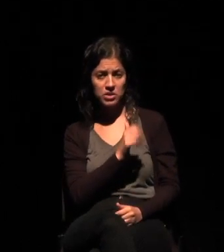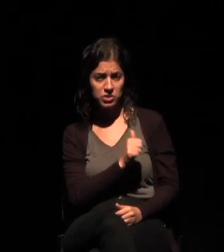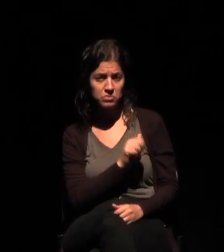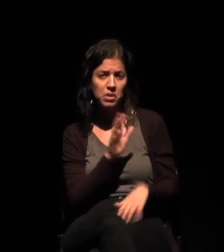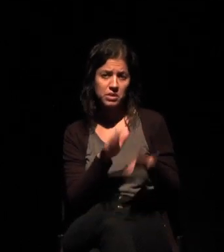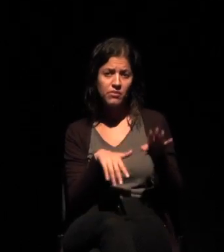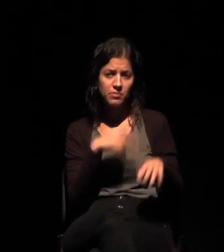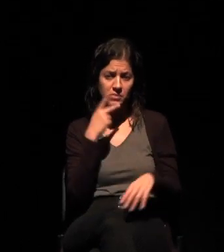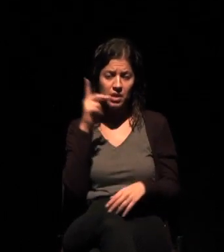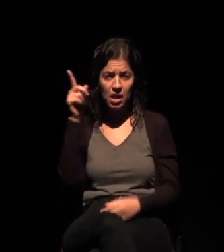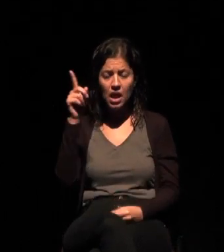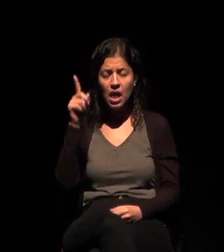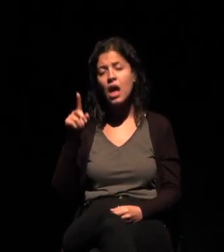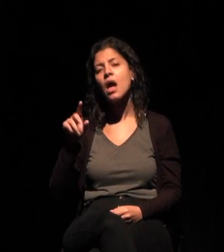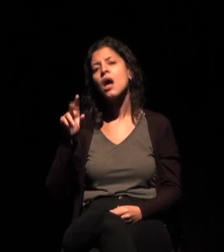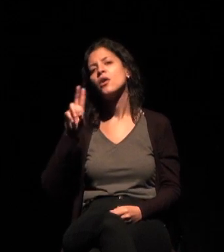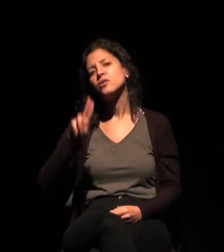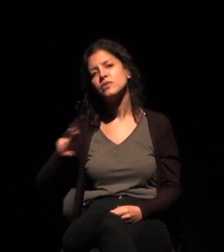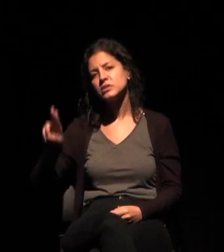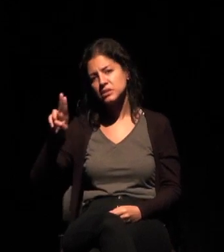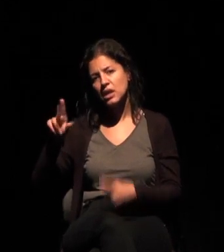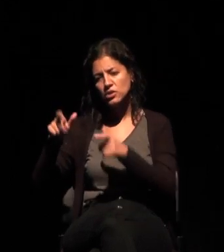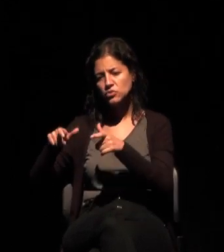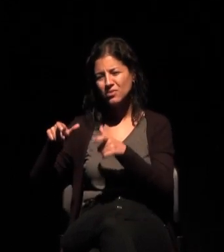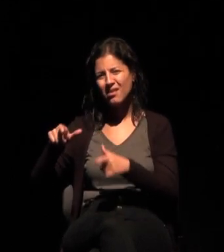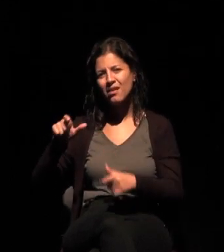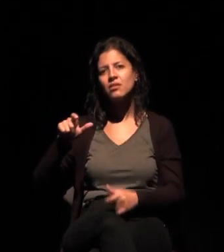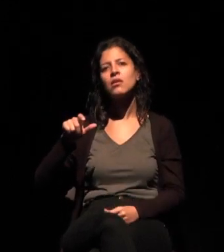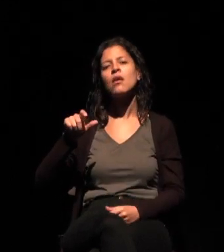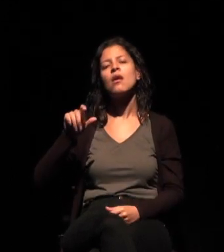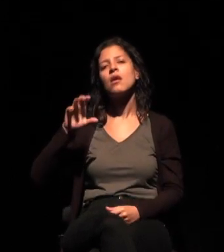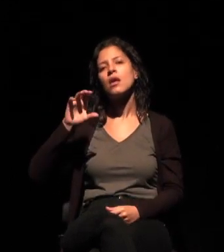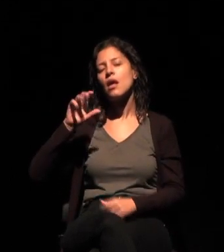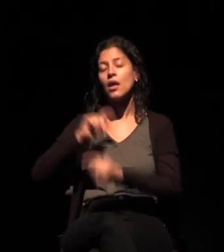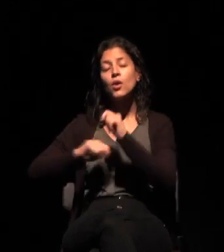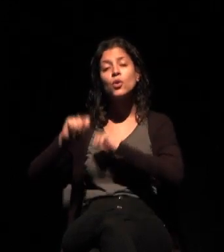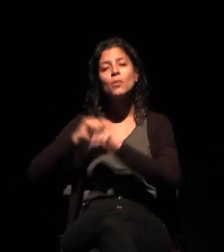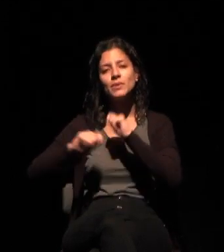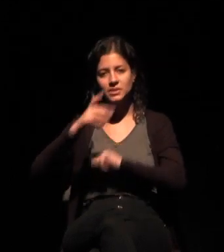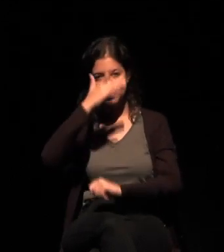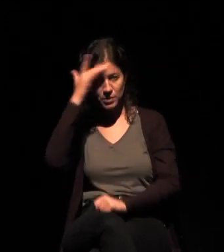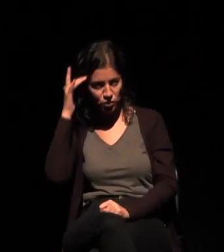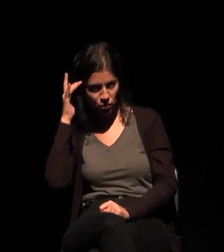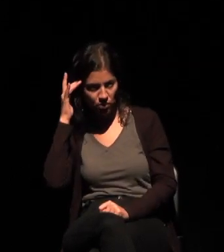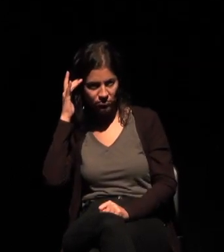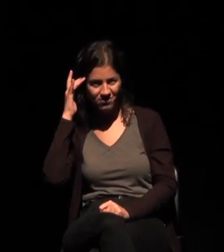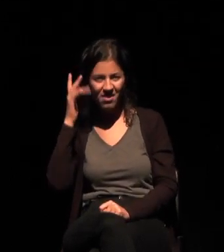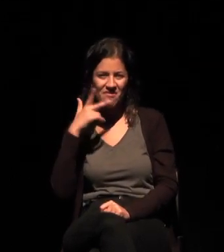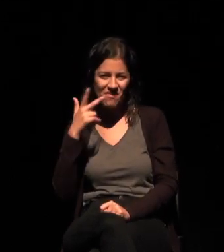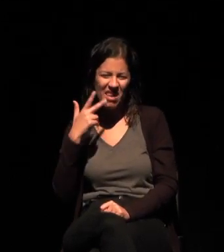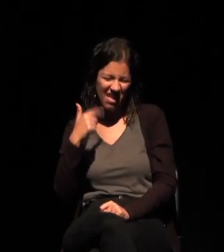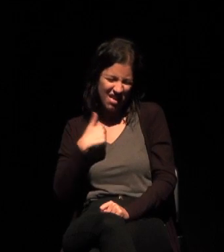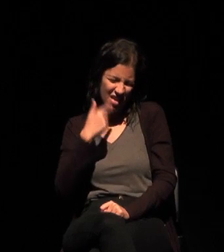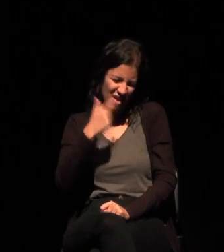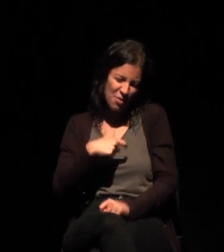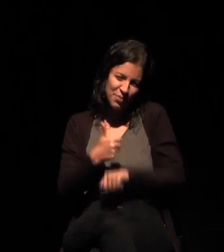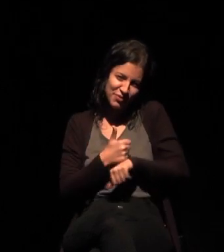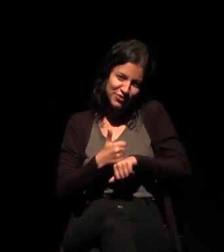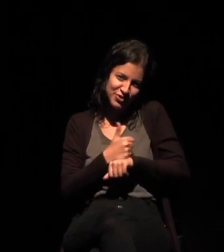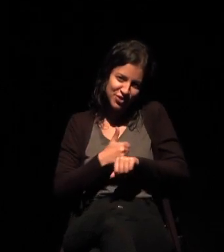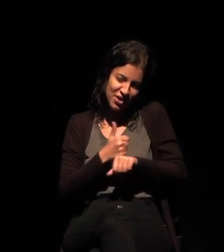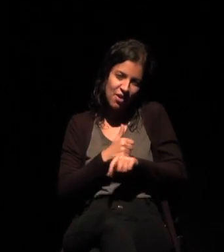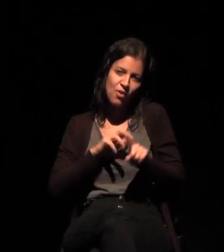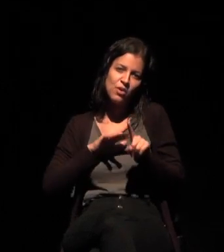da faculdade e carne no seu social que os economistas explicam isso melhor do que os sociólogos